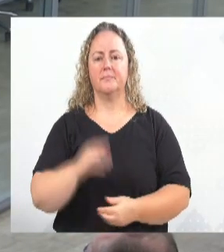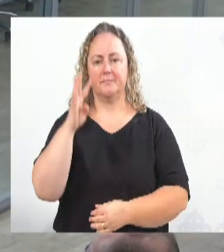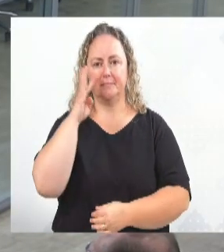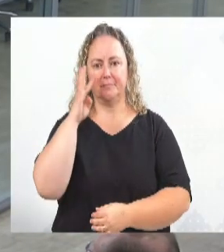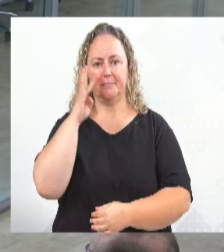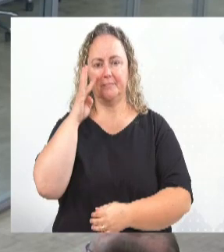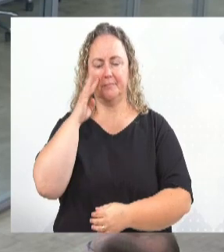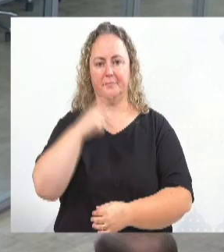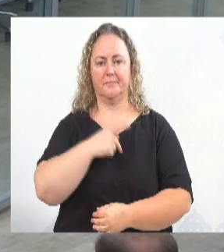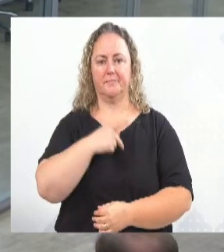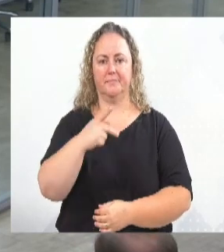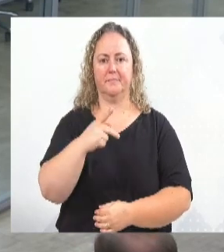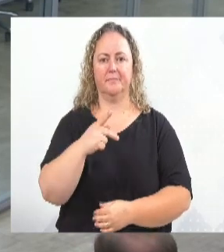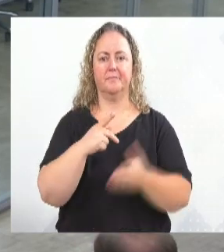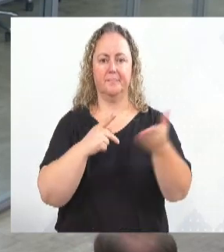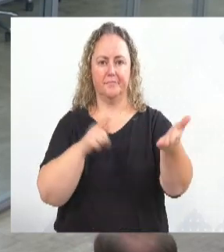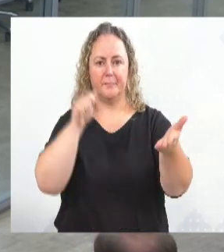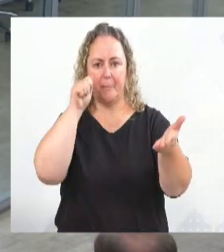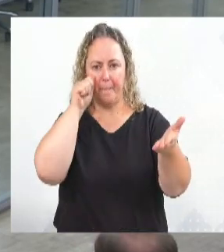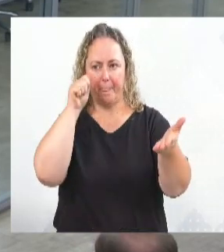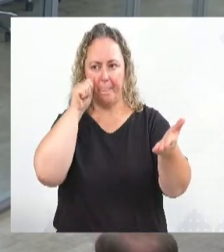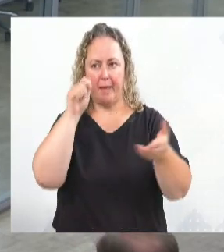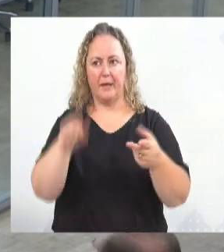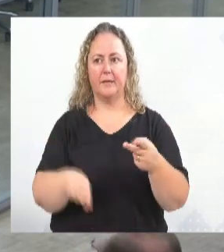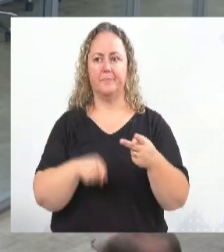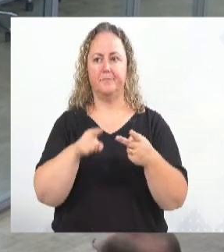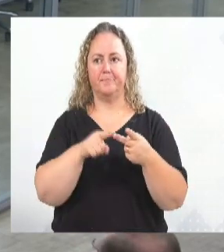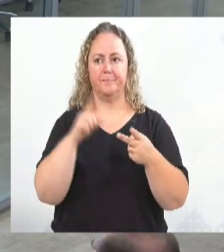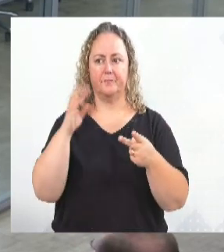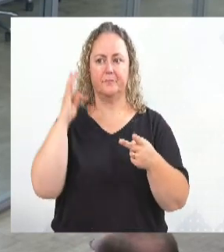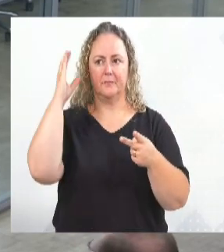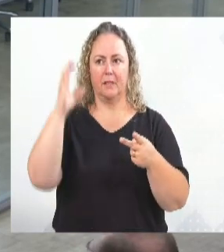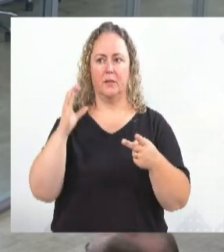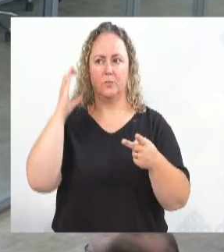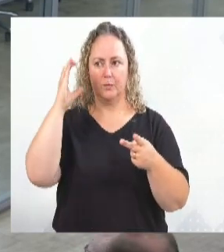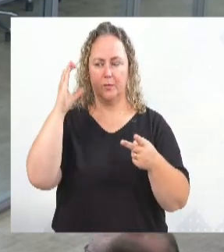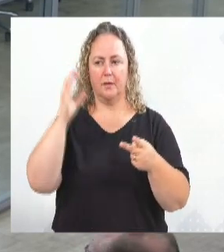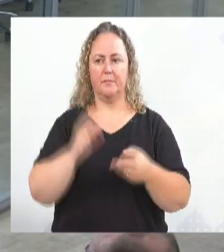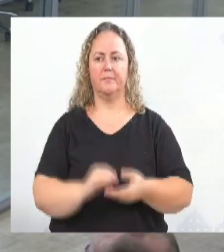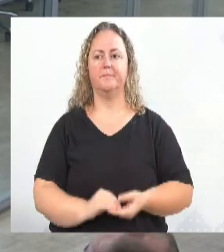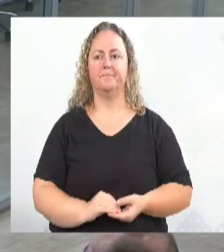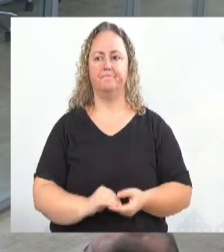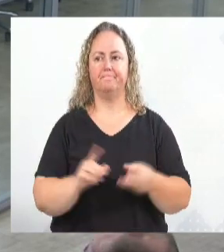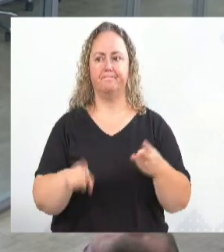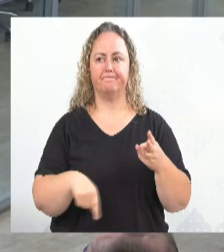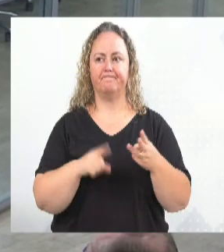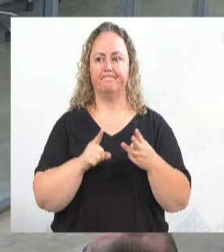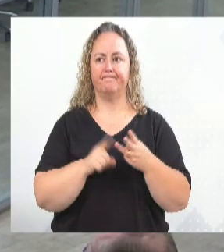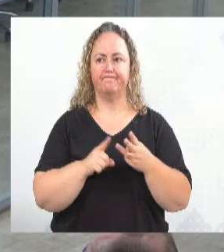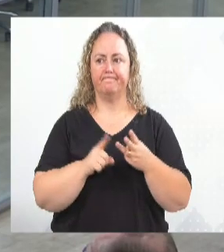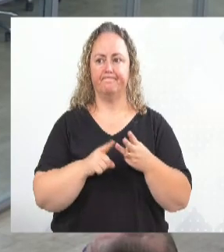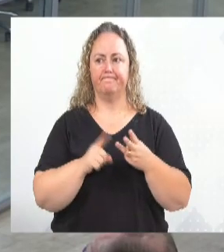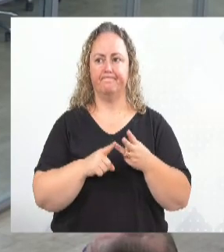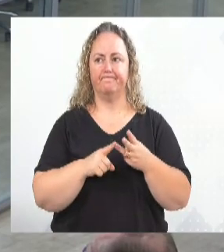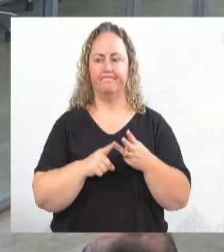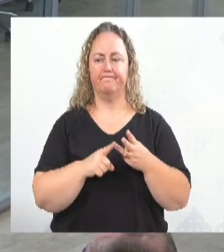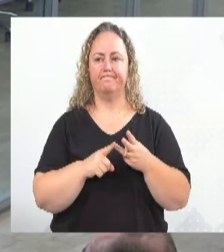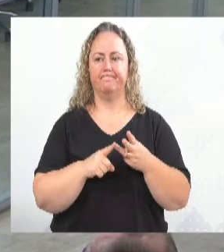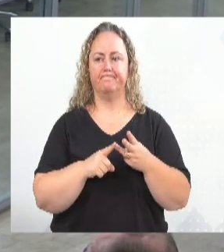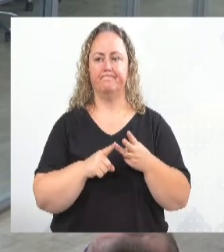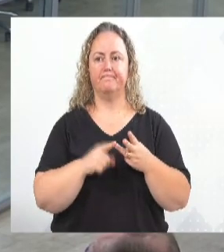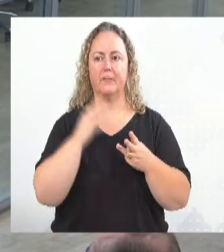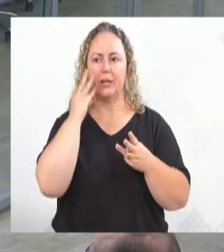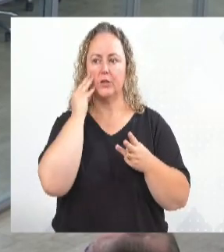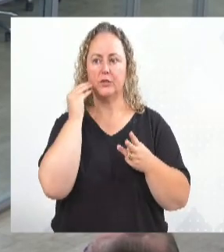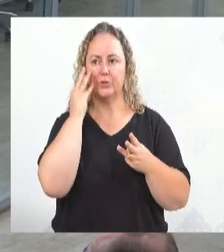o presidente dessa casa, o vereador Almir Vieira, depois também o vereador Emanuel Santos Tuca e também o vereador Gilson de